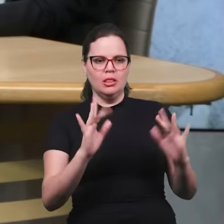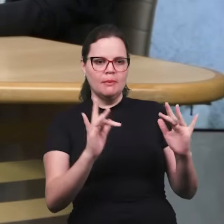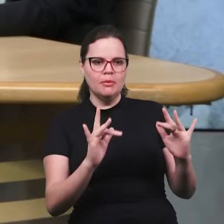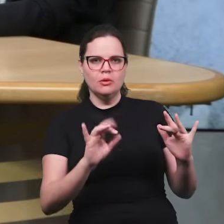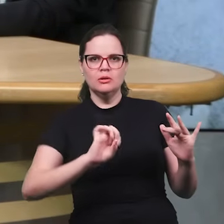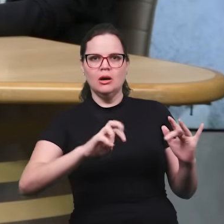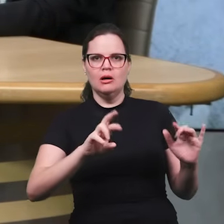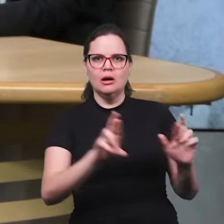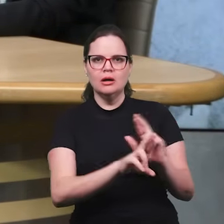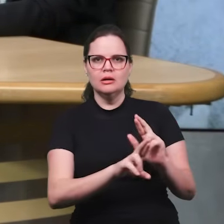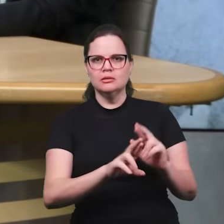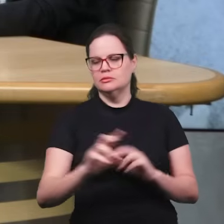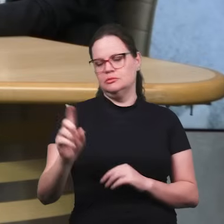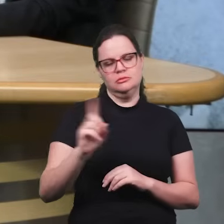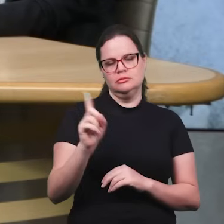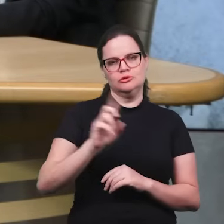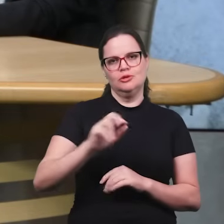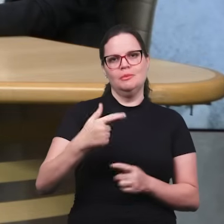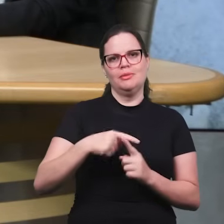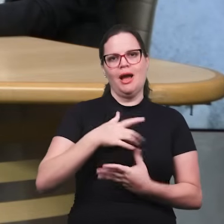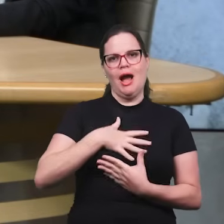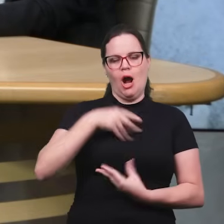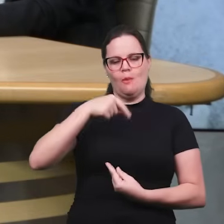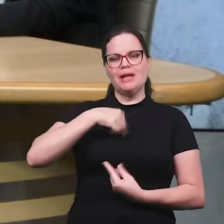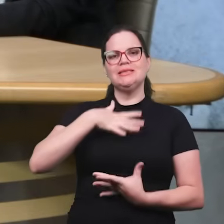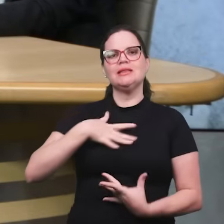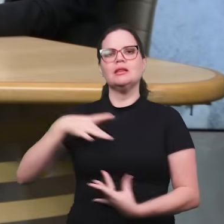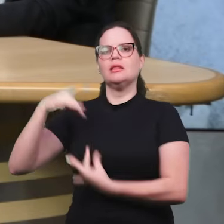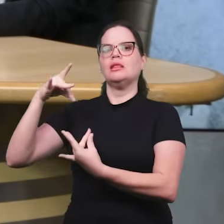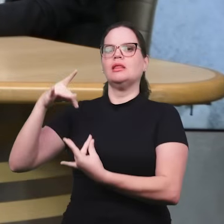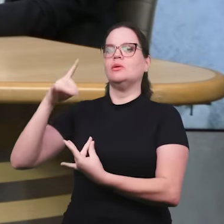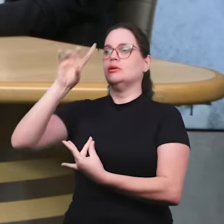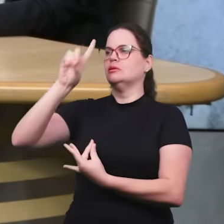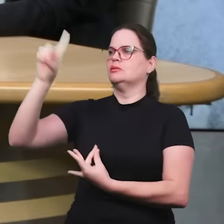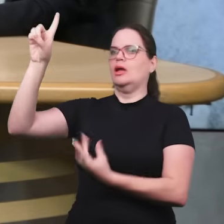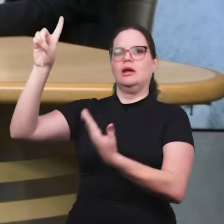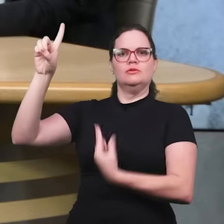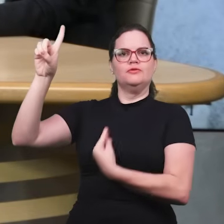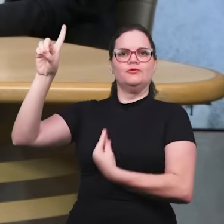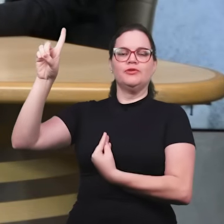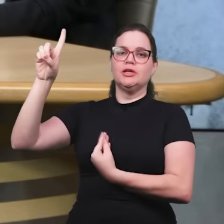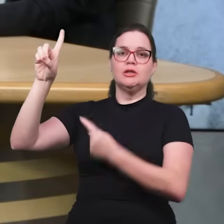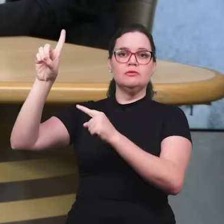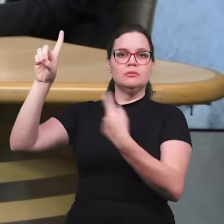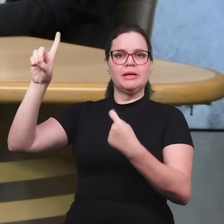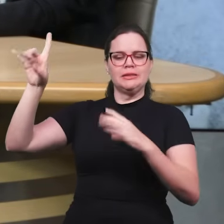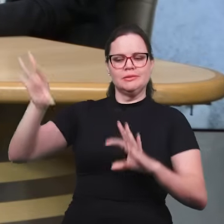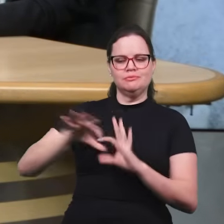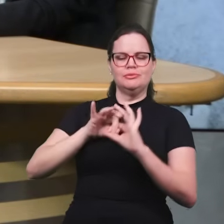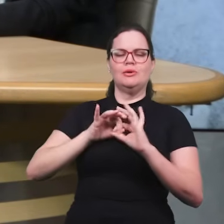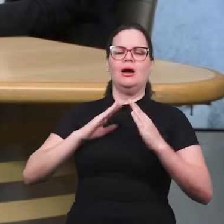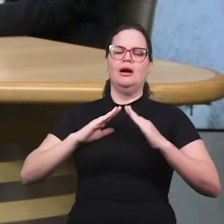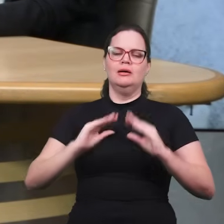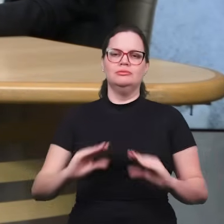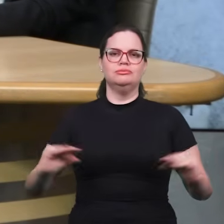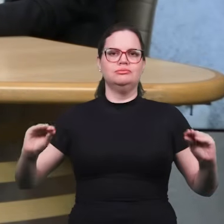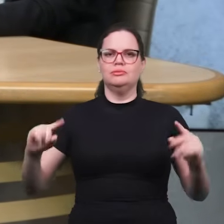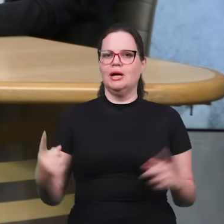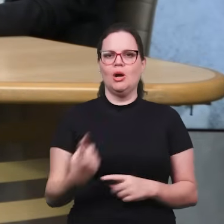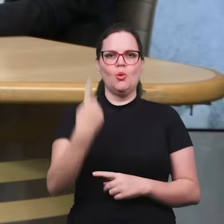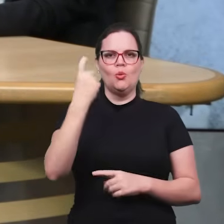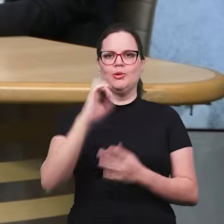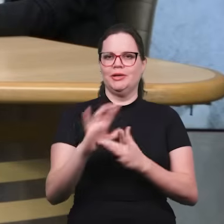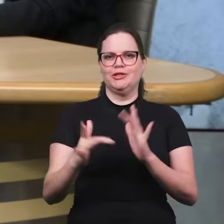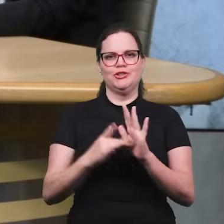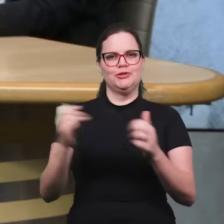Não, porque a alma do homem, ela tem sede de Deus e do Deus vivo. Então, só Jesus pode preencher o vazio,